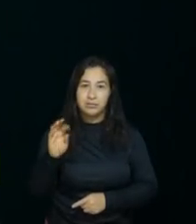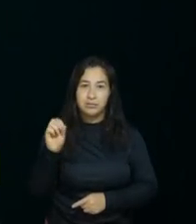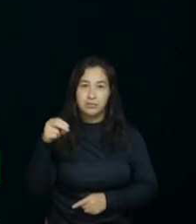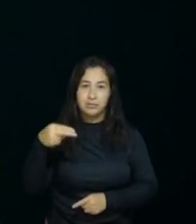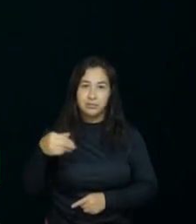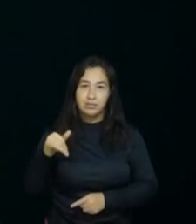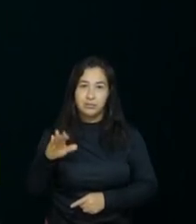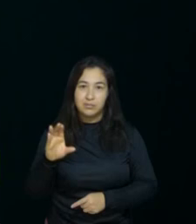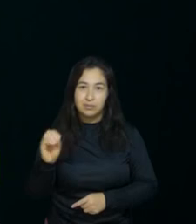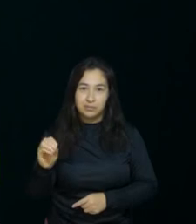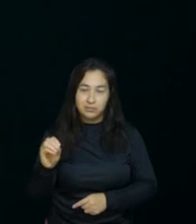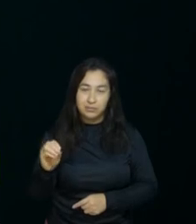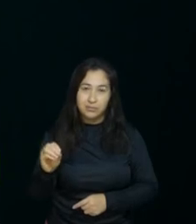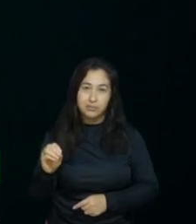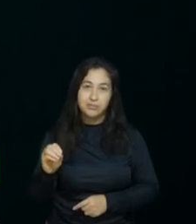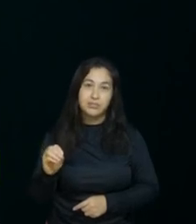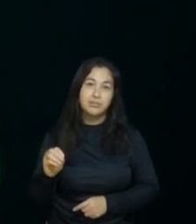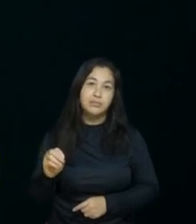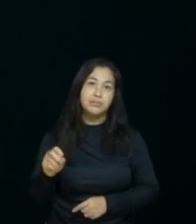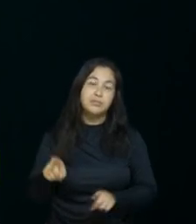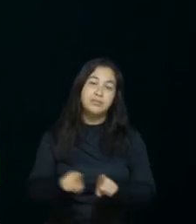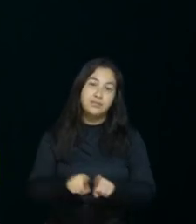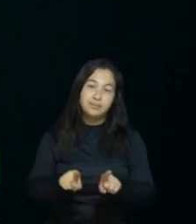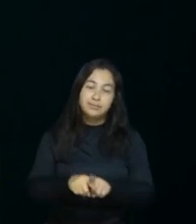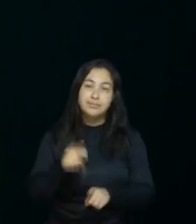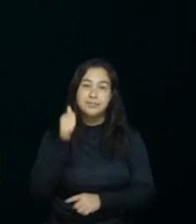e a vice-presidente Sueli